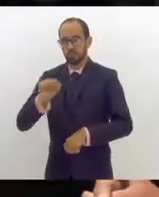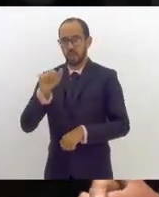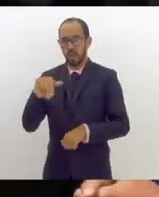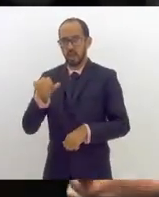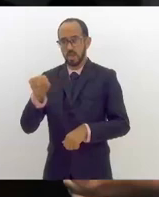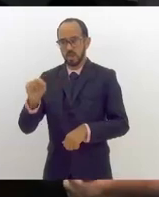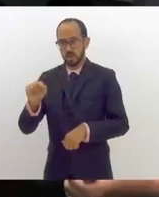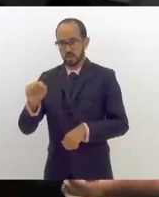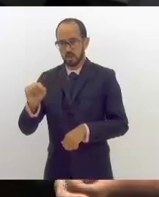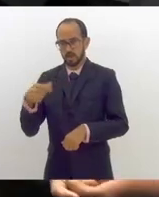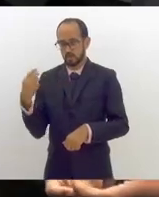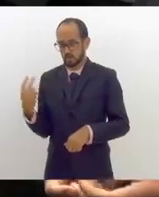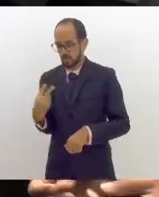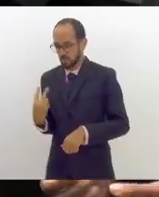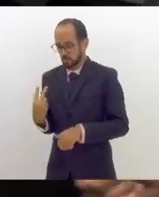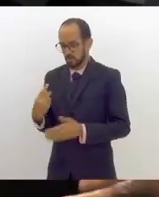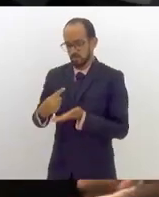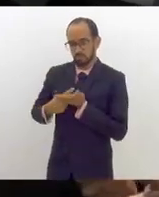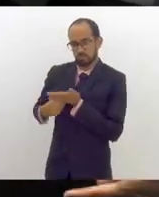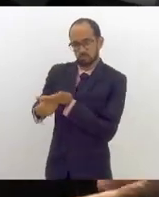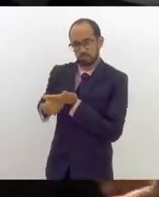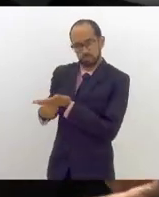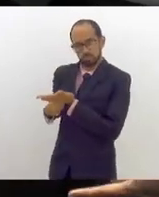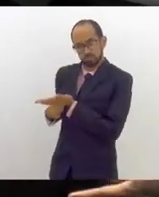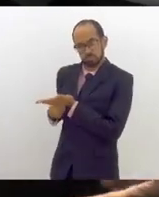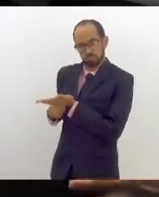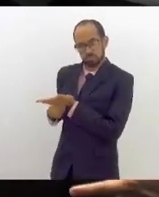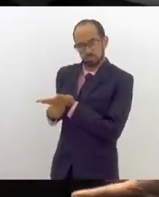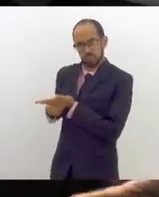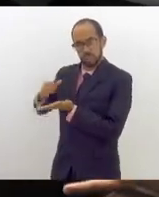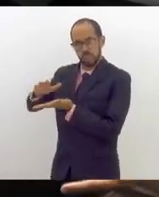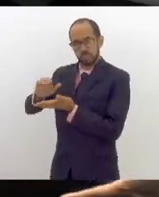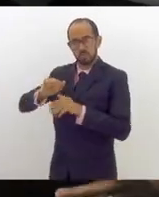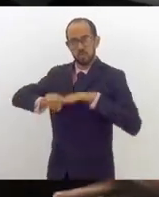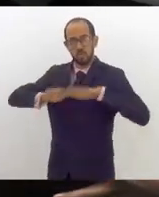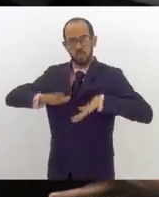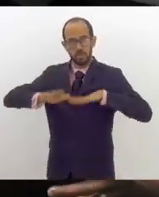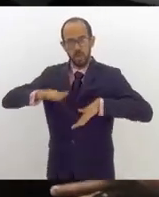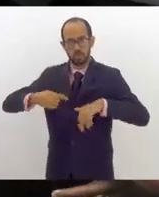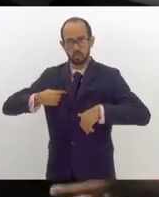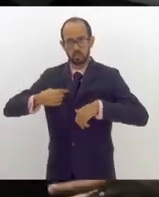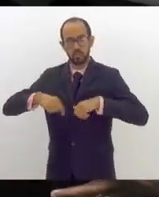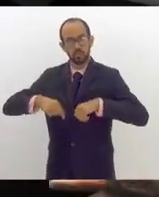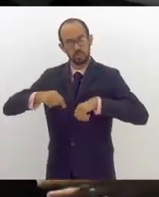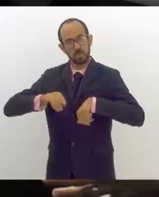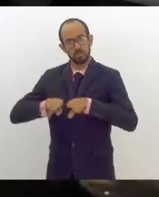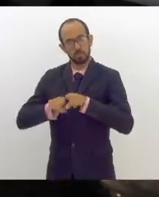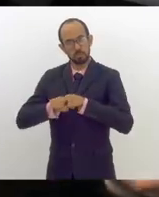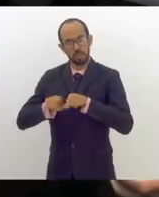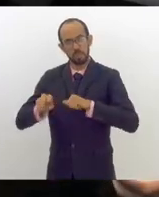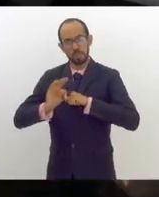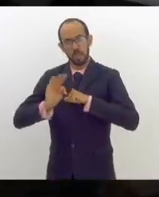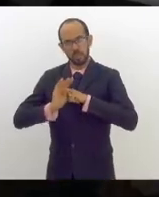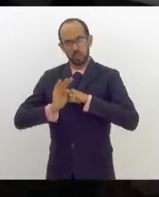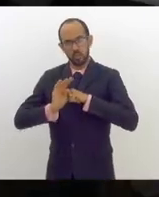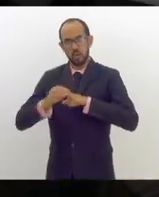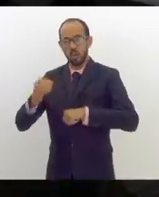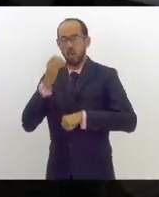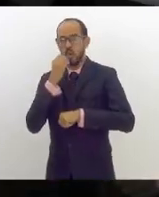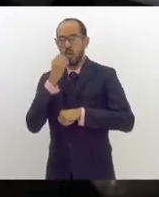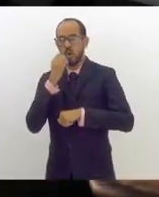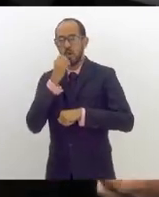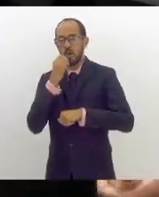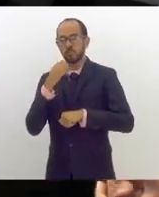Nós entramos em consenso primeiro lugar de forma muito ponderada e o mais técnico possível óbvio que o projeto